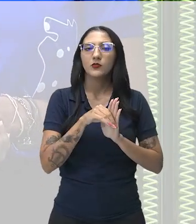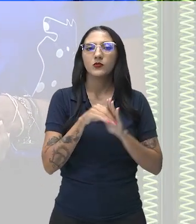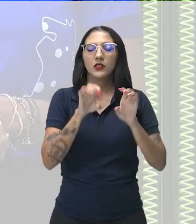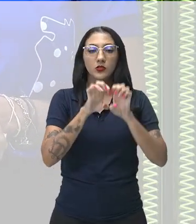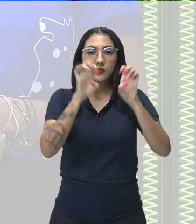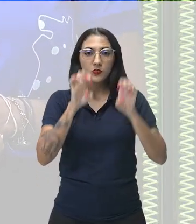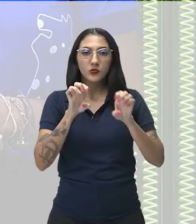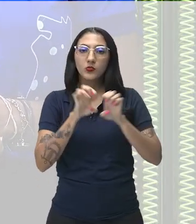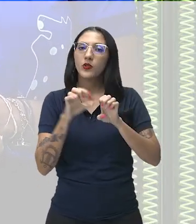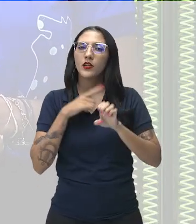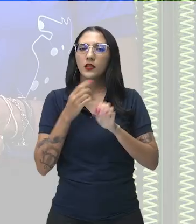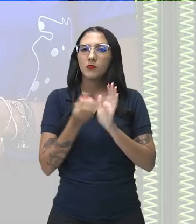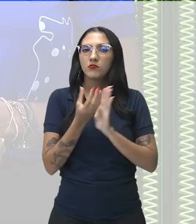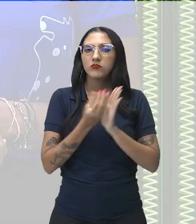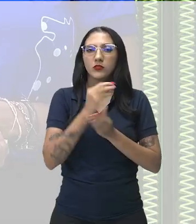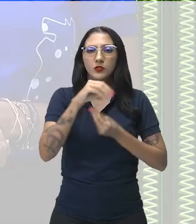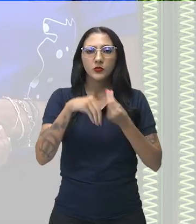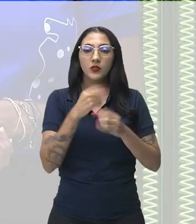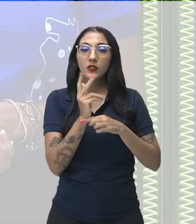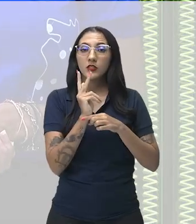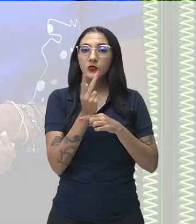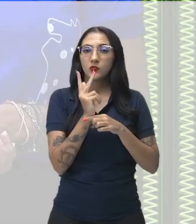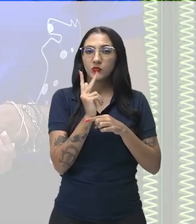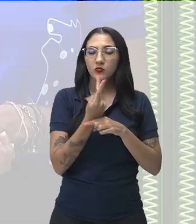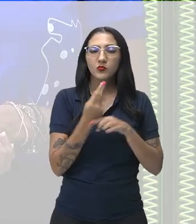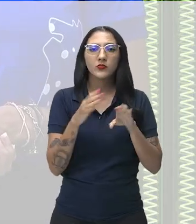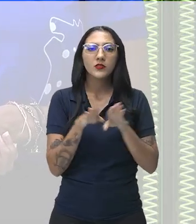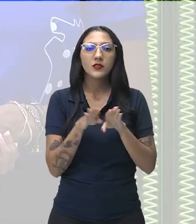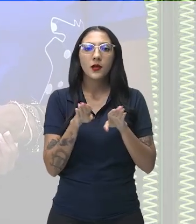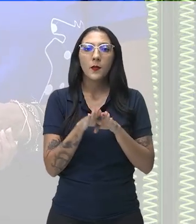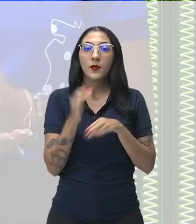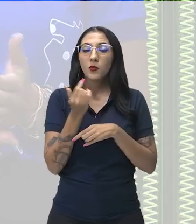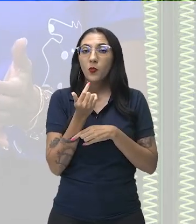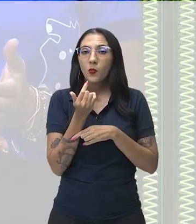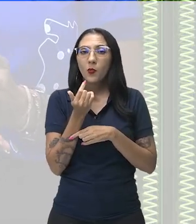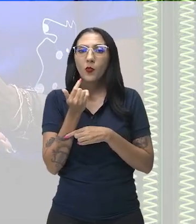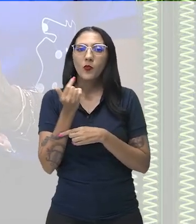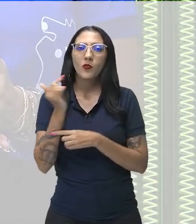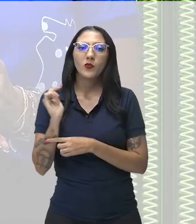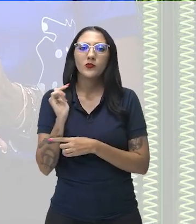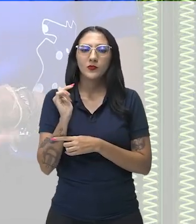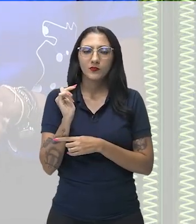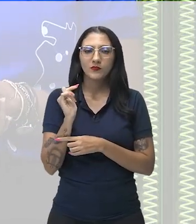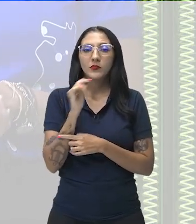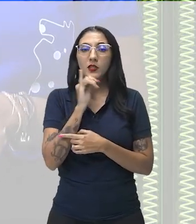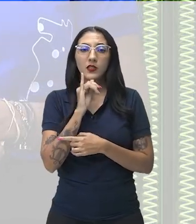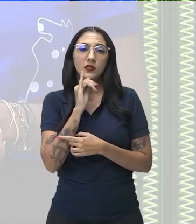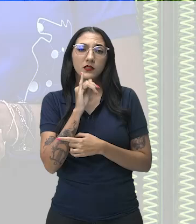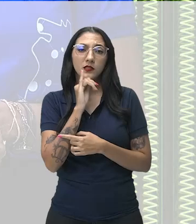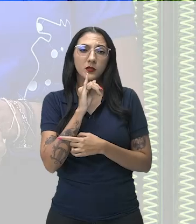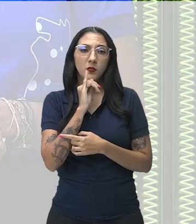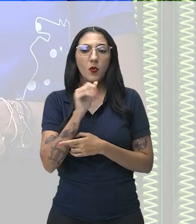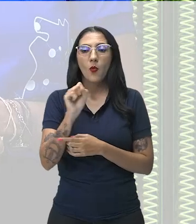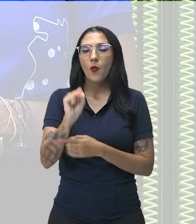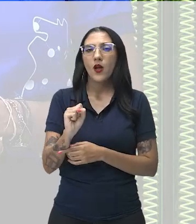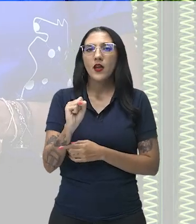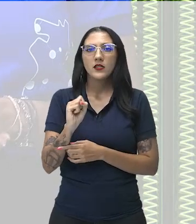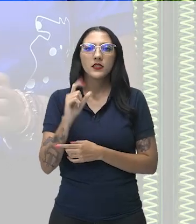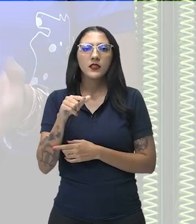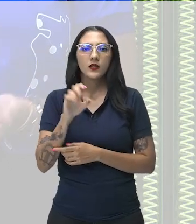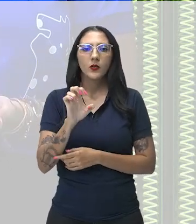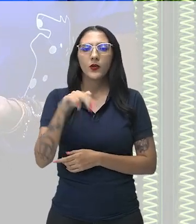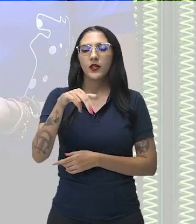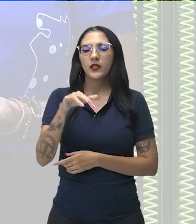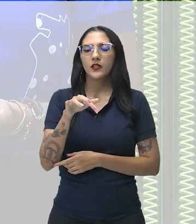são formados por hidrogênio e um elemento não metálico. No caso, o enxofre, representado pelo elemento